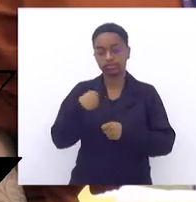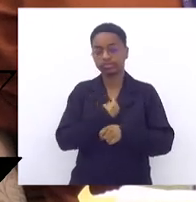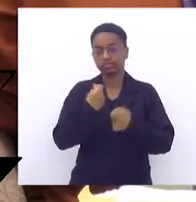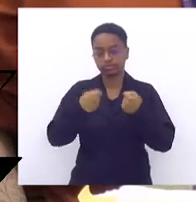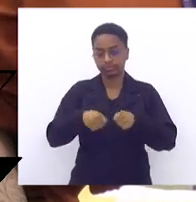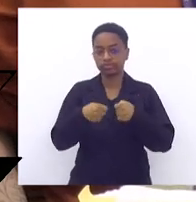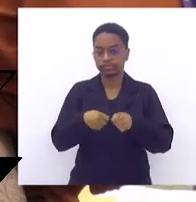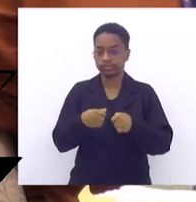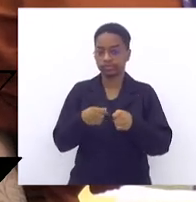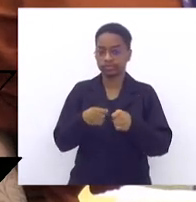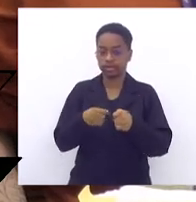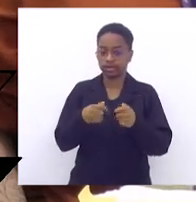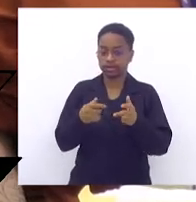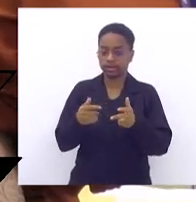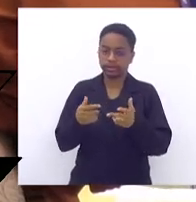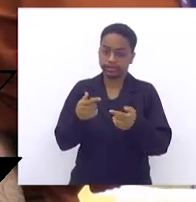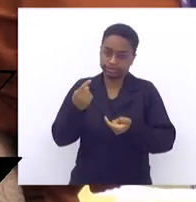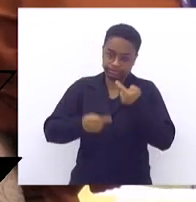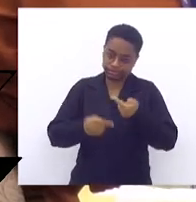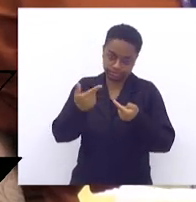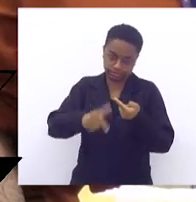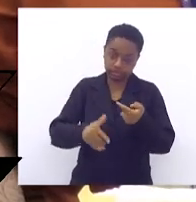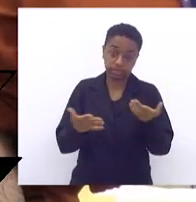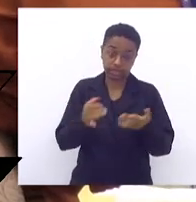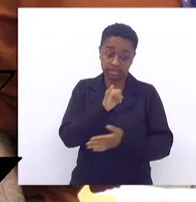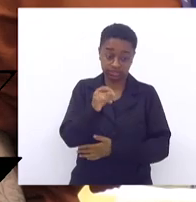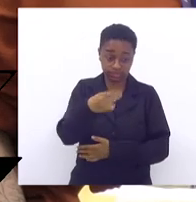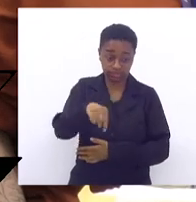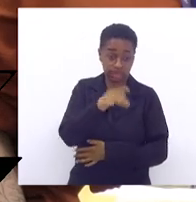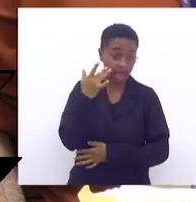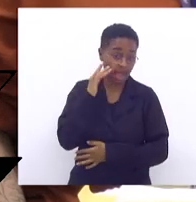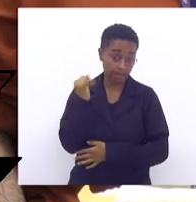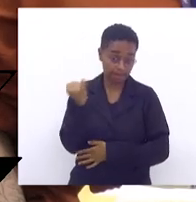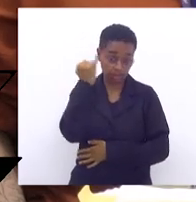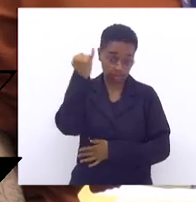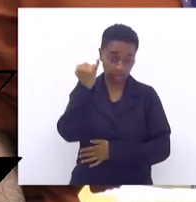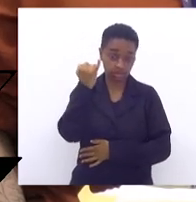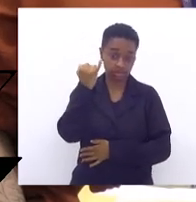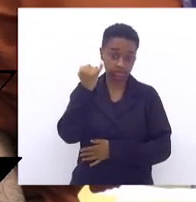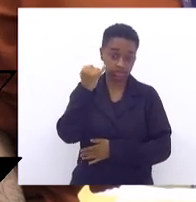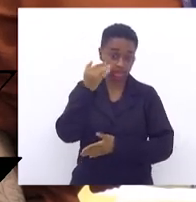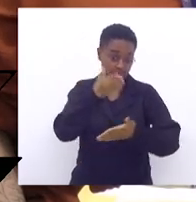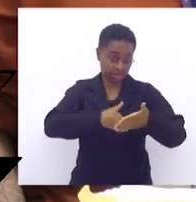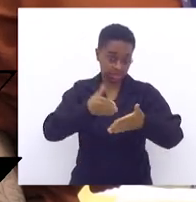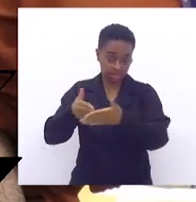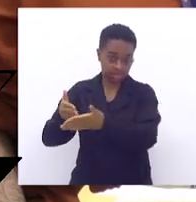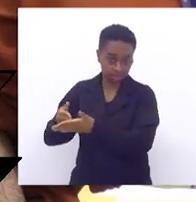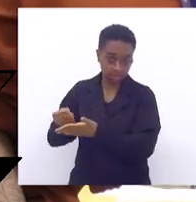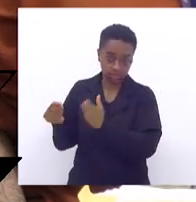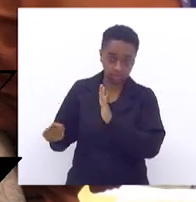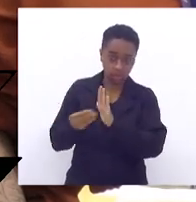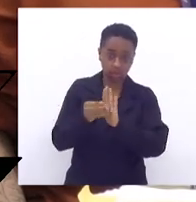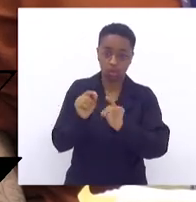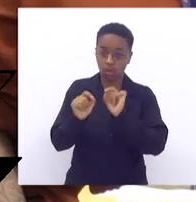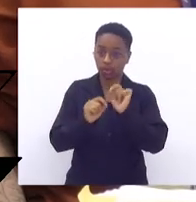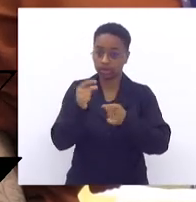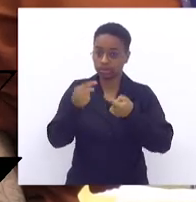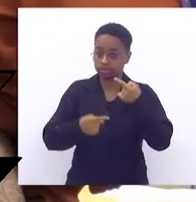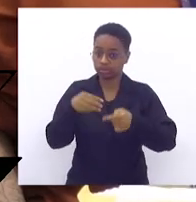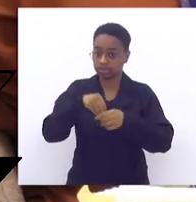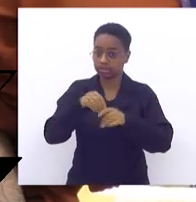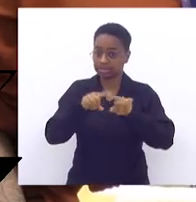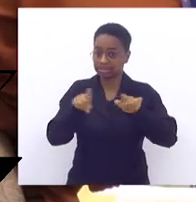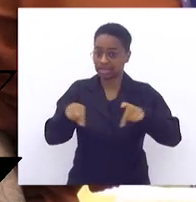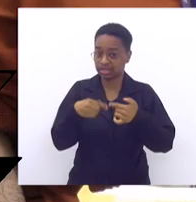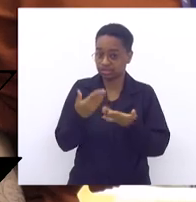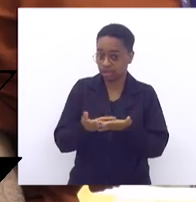deparar, né? Então, até para os deputados que acham importante essa delimitação, né, do que vai ser trabalhado em sala de aula, eu